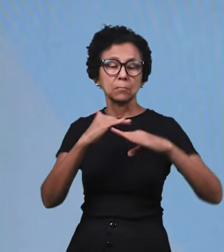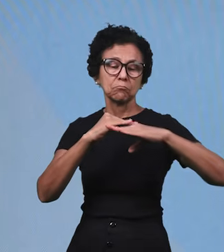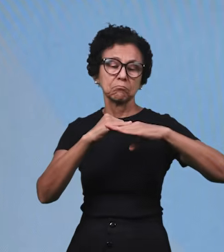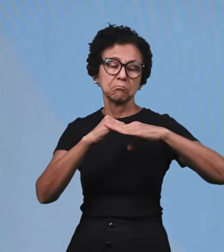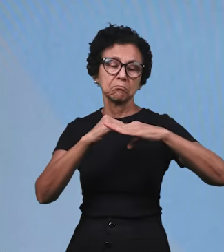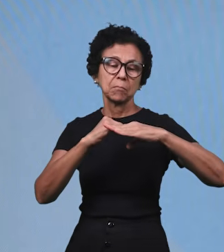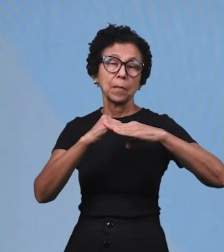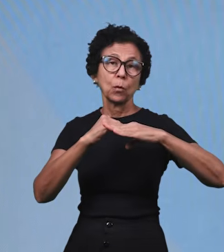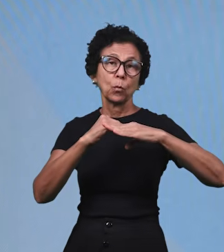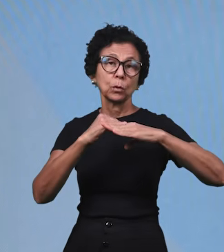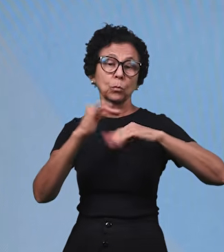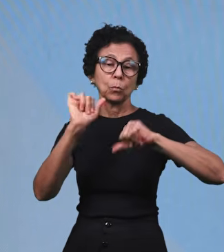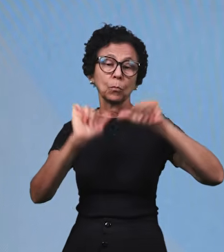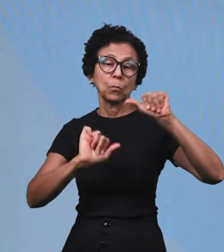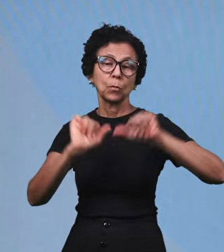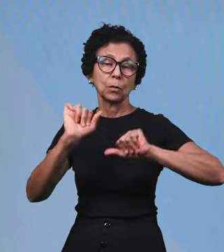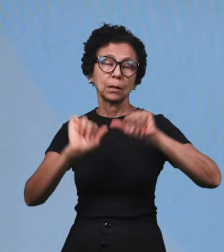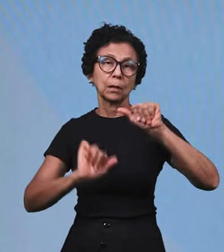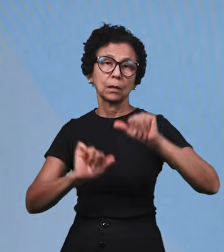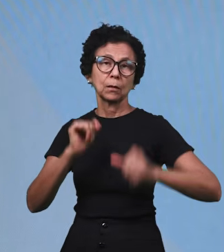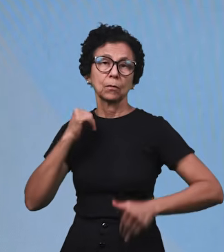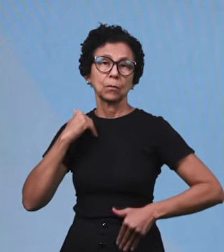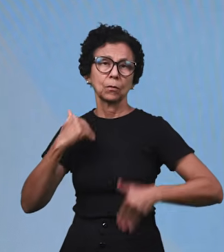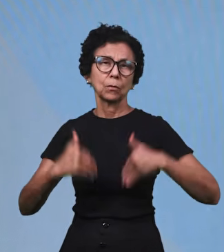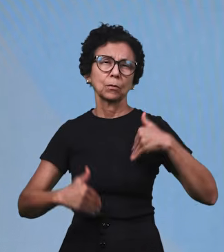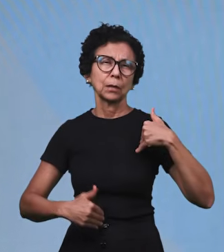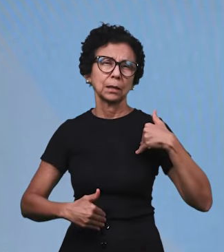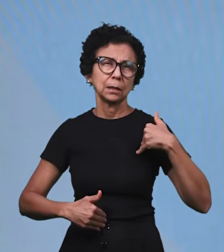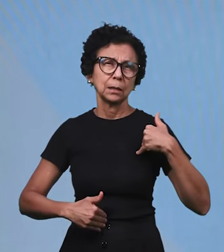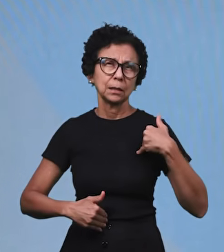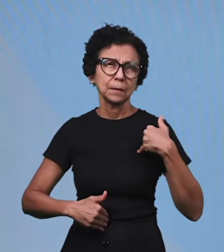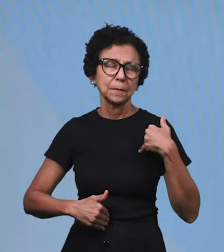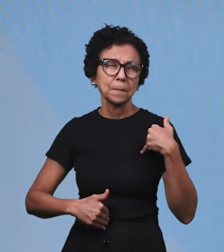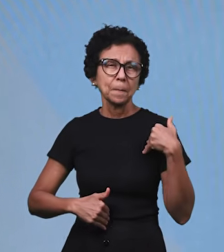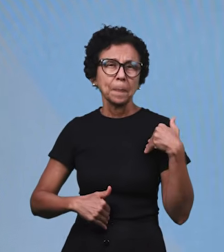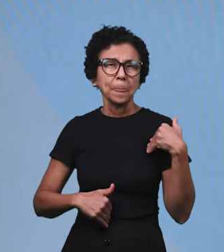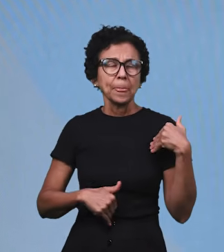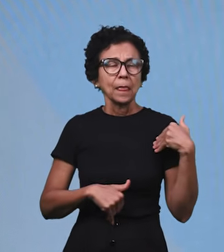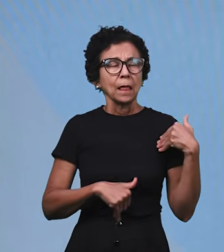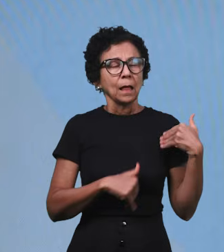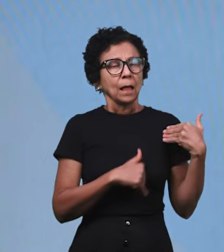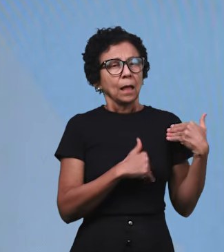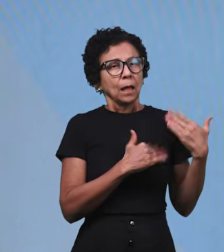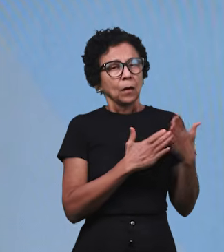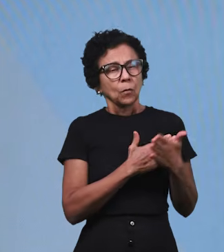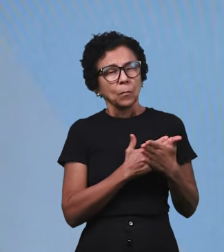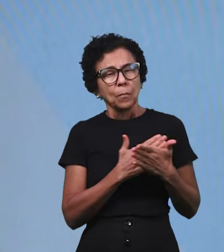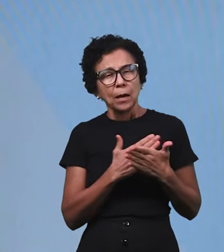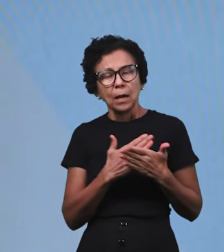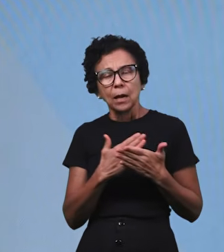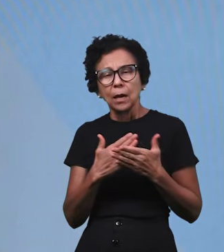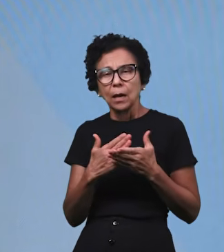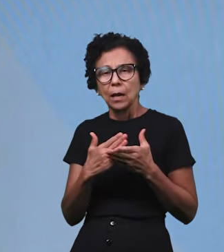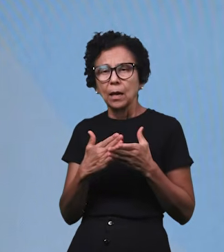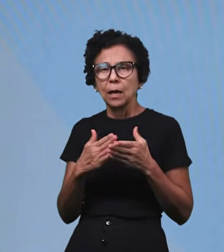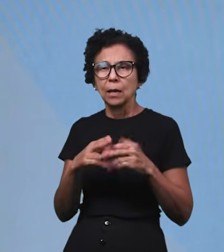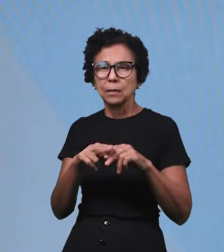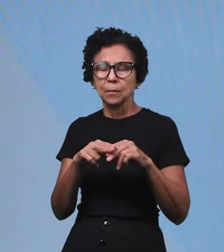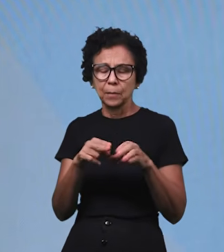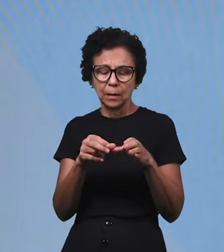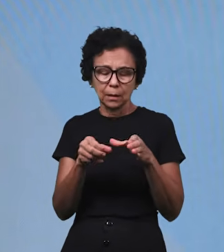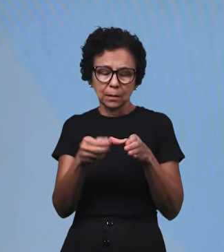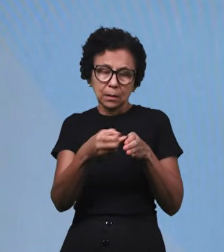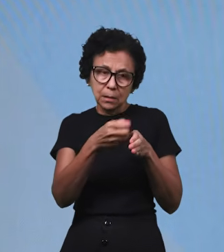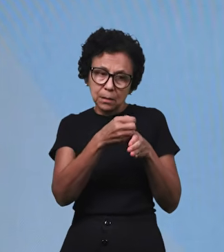esse desbalanço? O organismo ele vai sofrendo lá na menor unidade funcional dele, que é a célula.